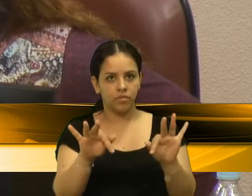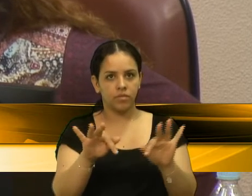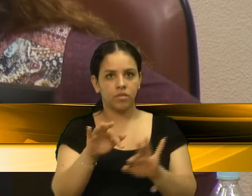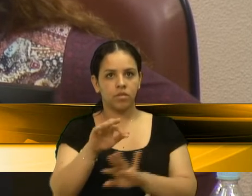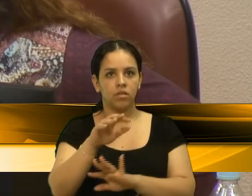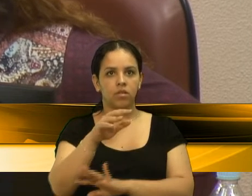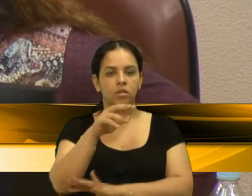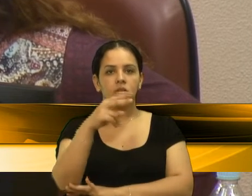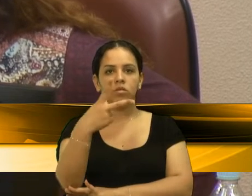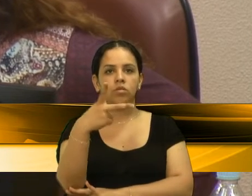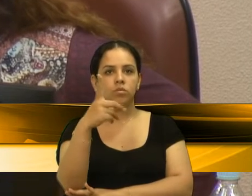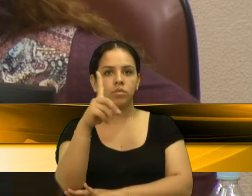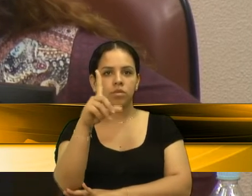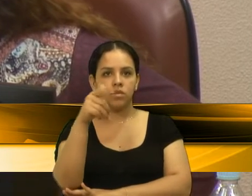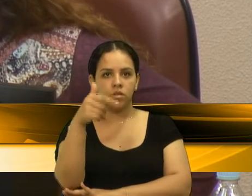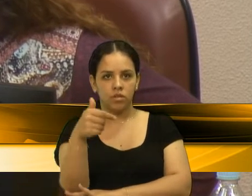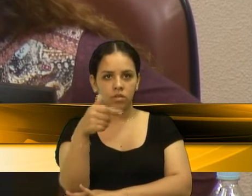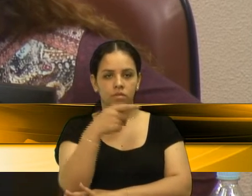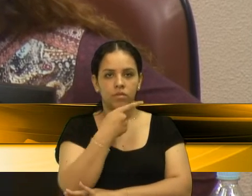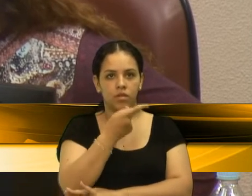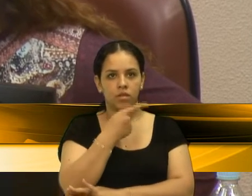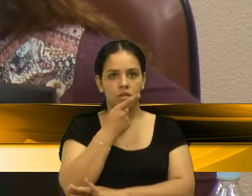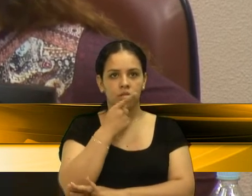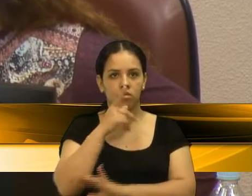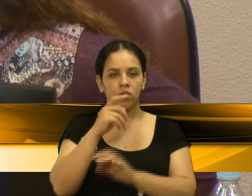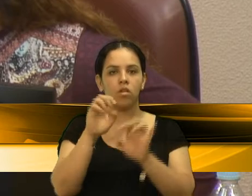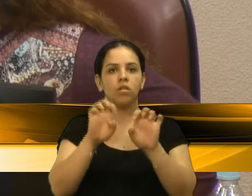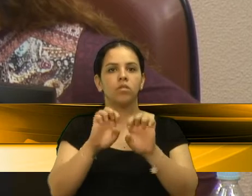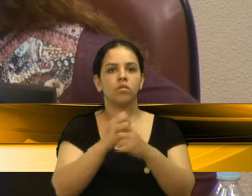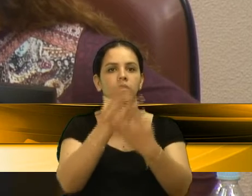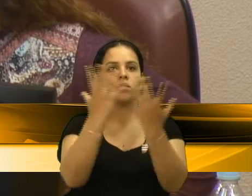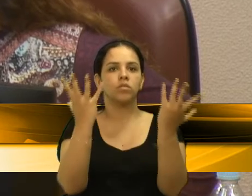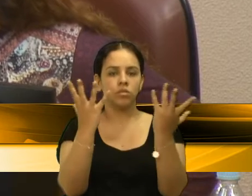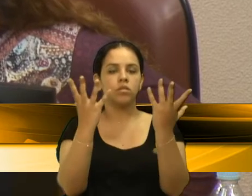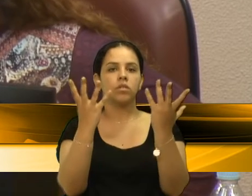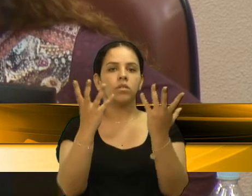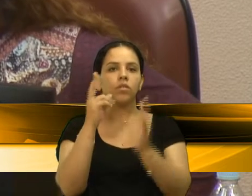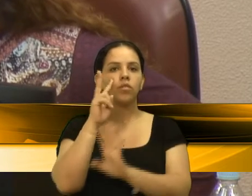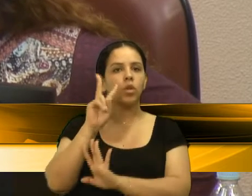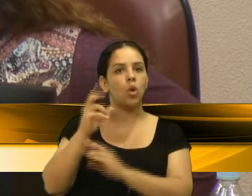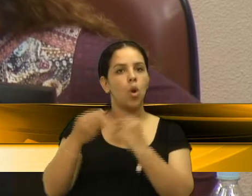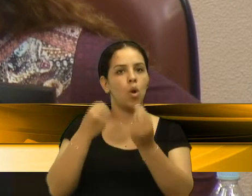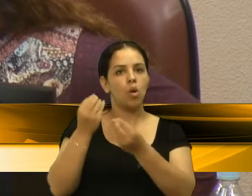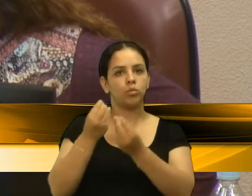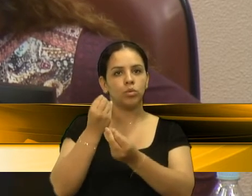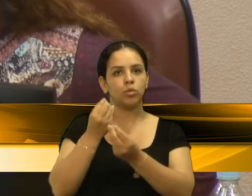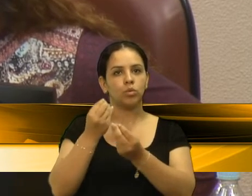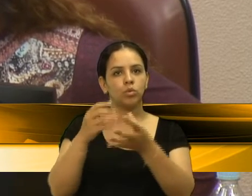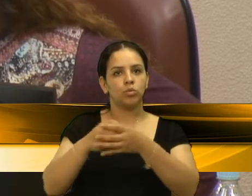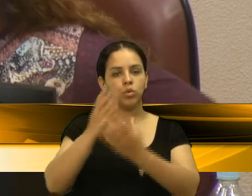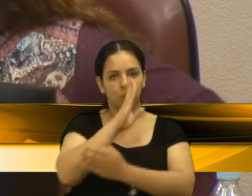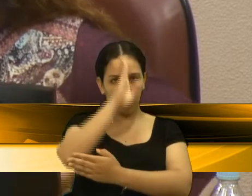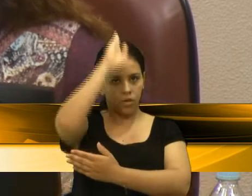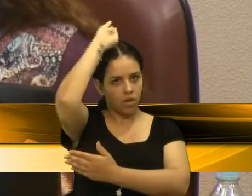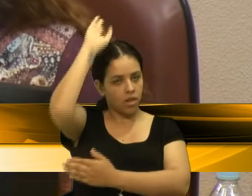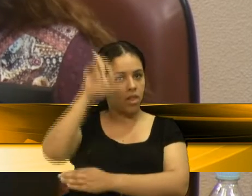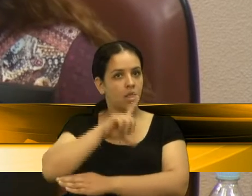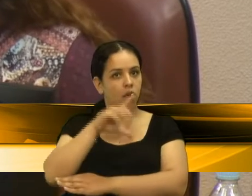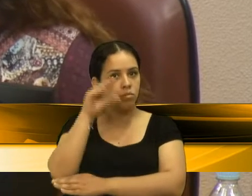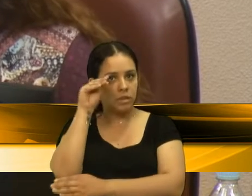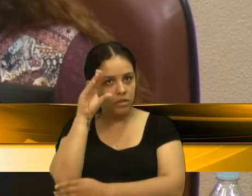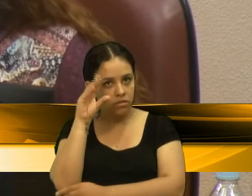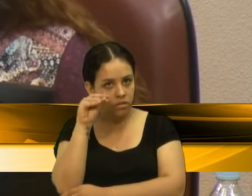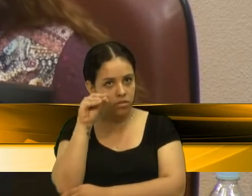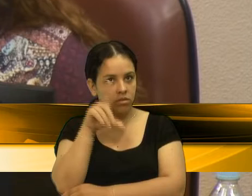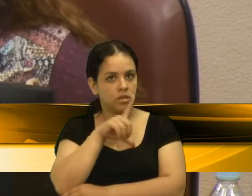parte 4A/2017, que versa sobre eventos temporários sob a ótica do Corpo de Bombeiros, faz-se necessário observar o disposto